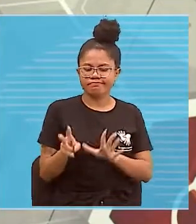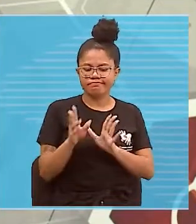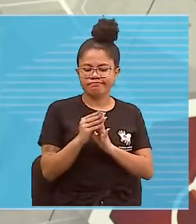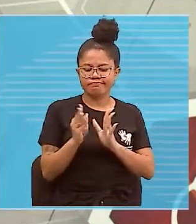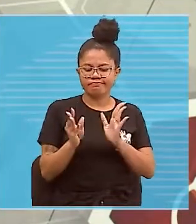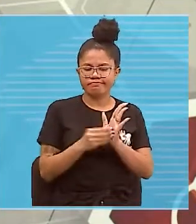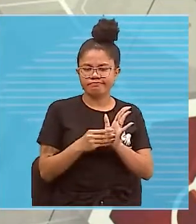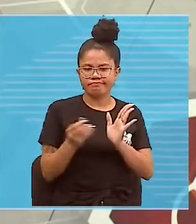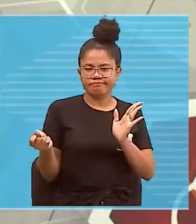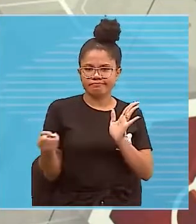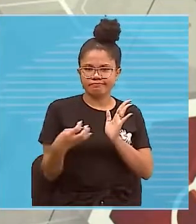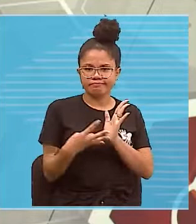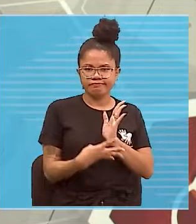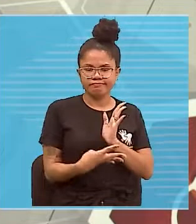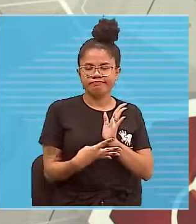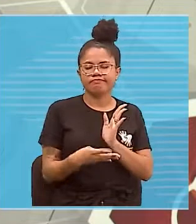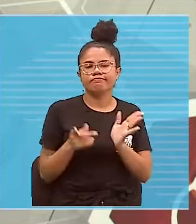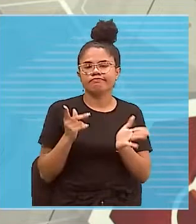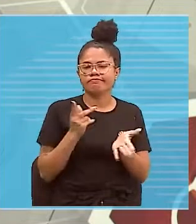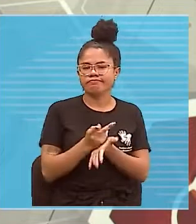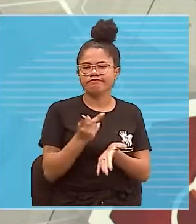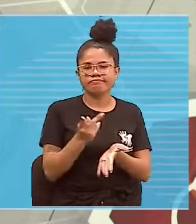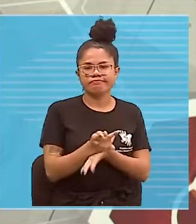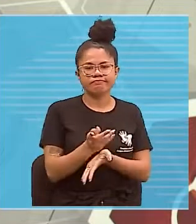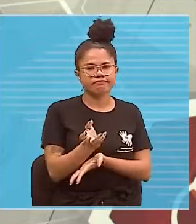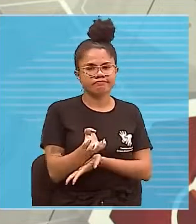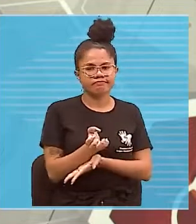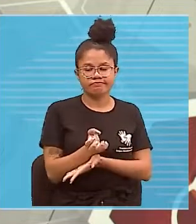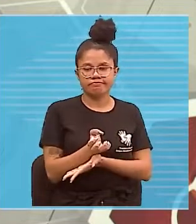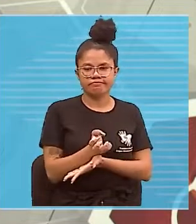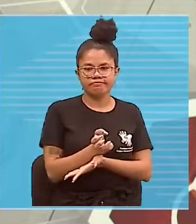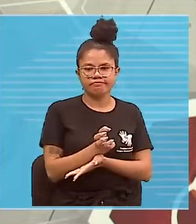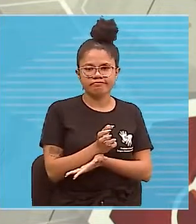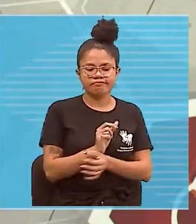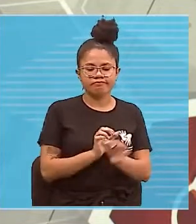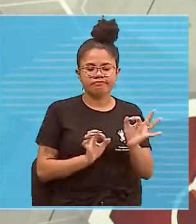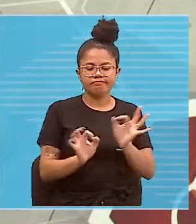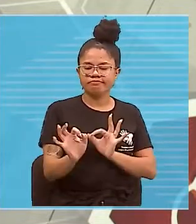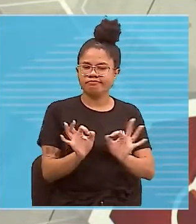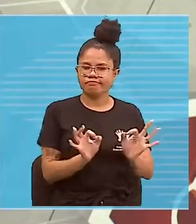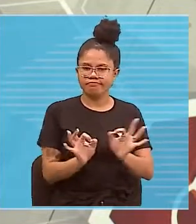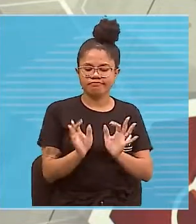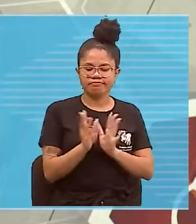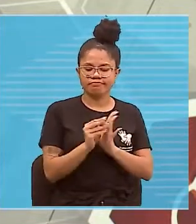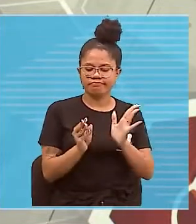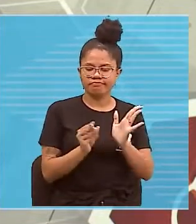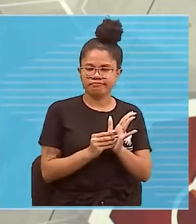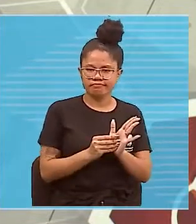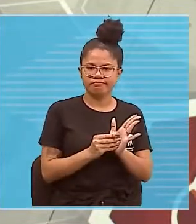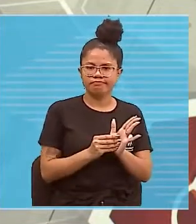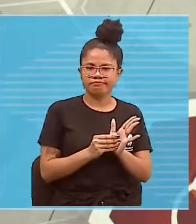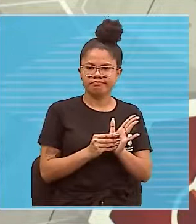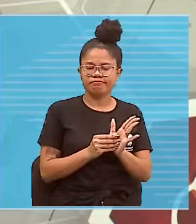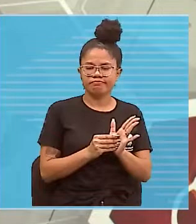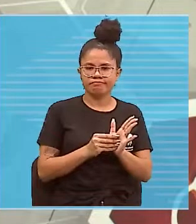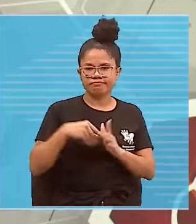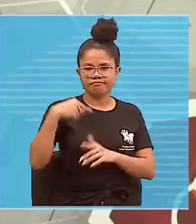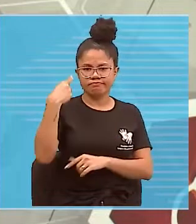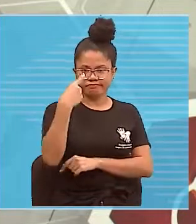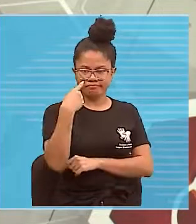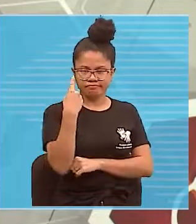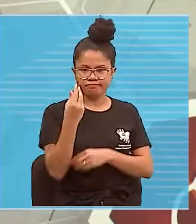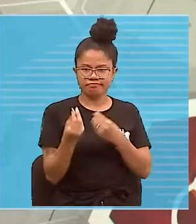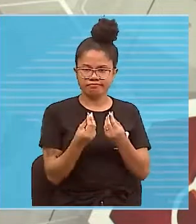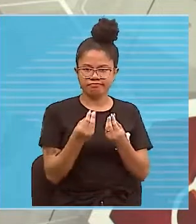e eu sempre procuro dividir essa parte de conteúdo de gramática com interpretação é